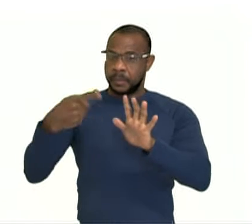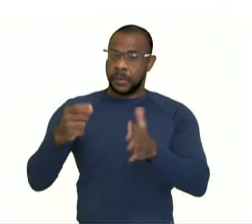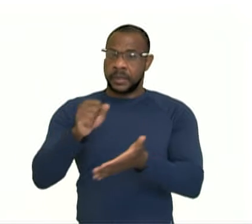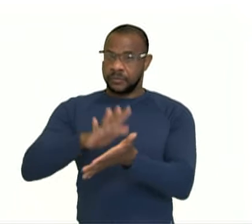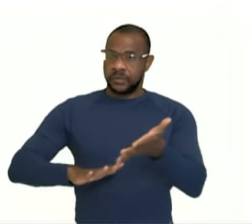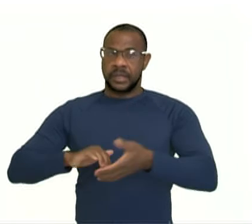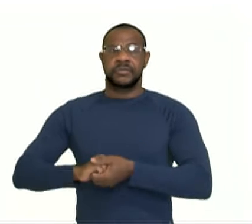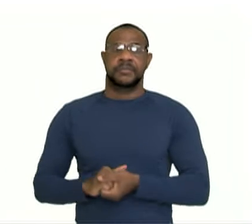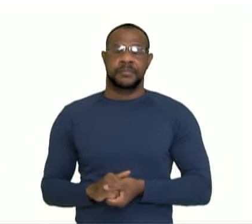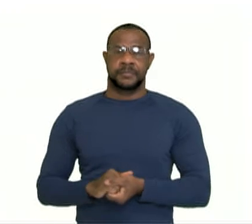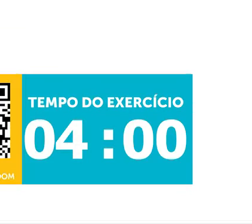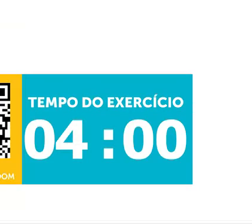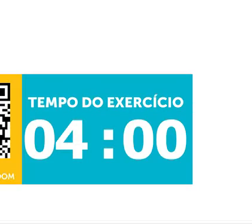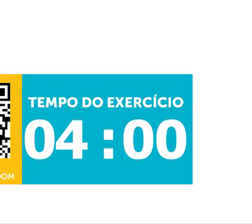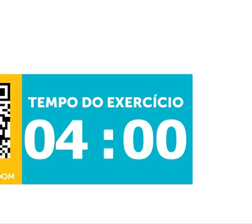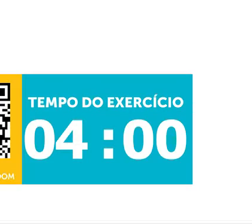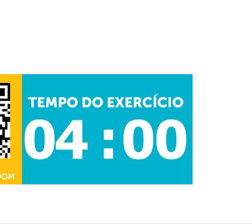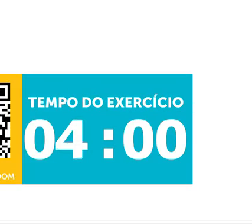tá bom?